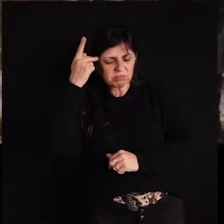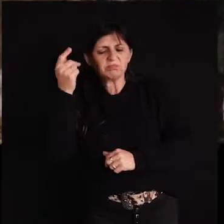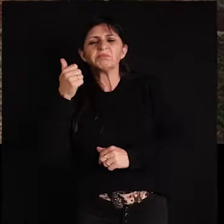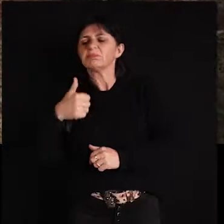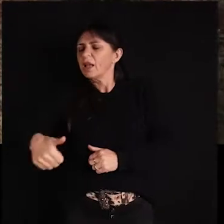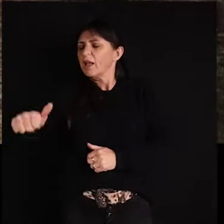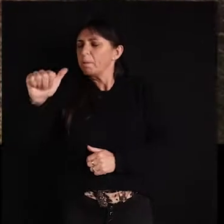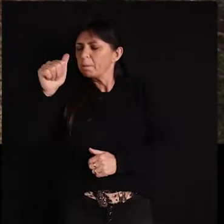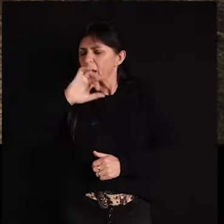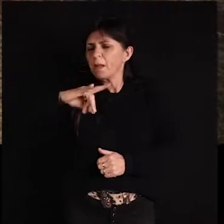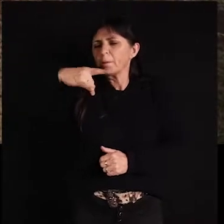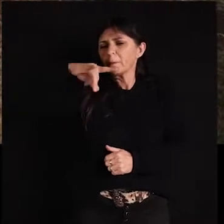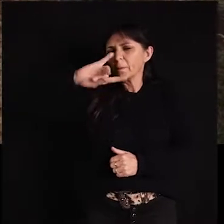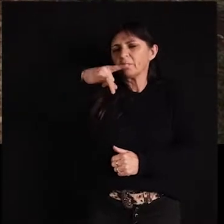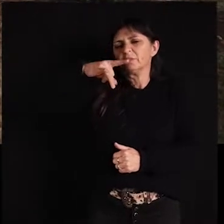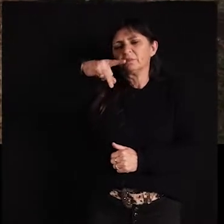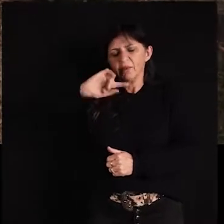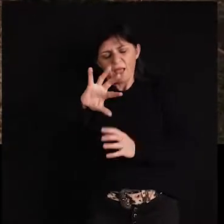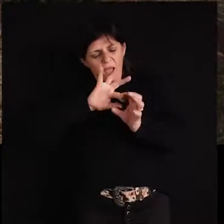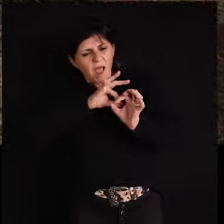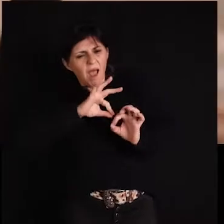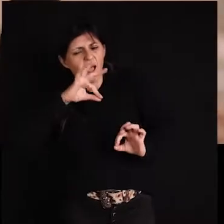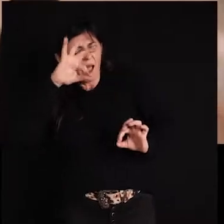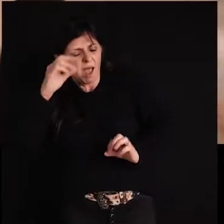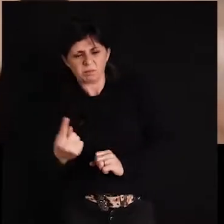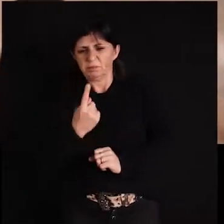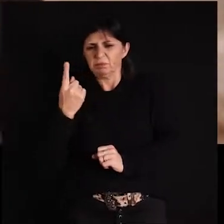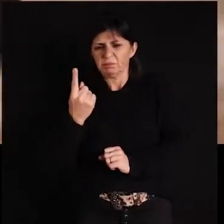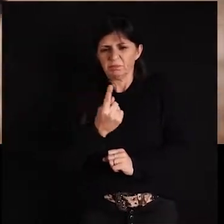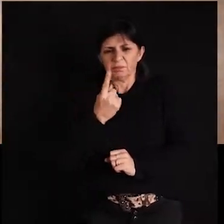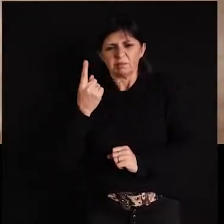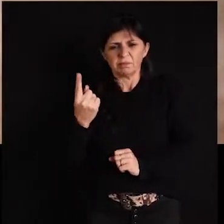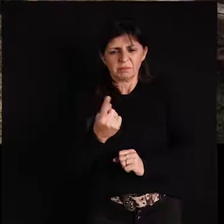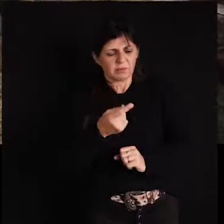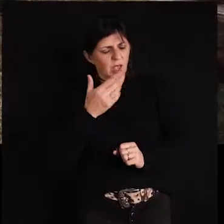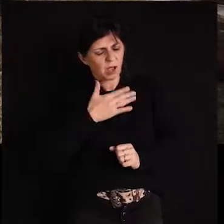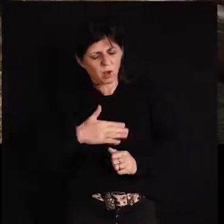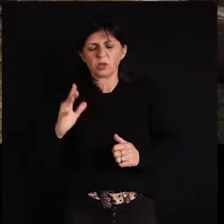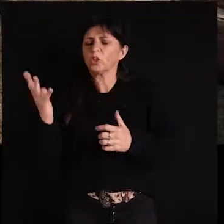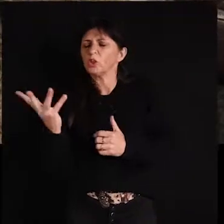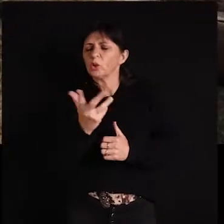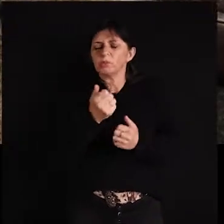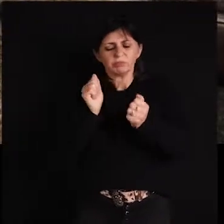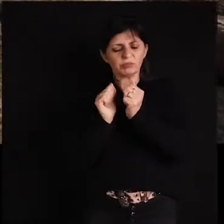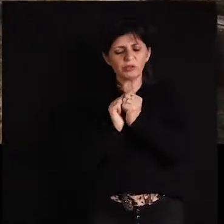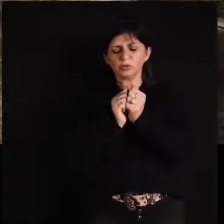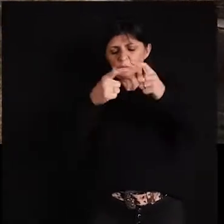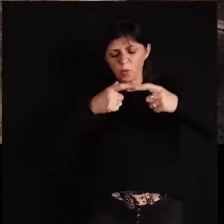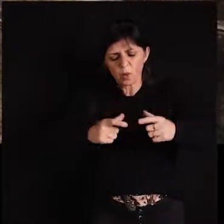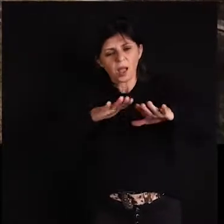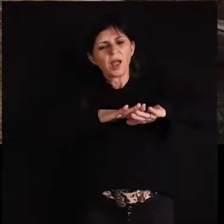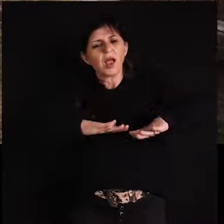de pura alma palpita, atávico surungo de